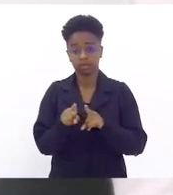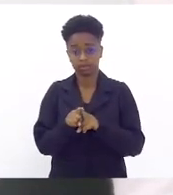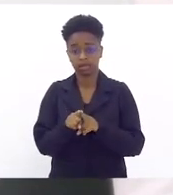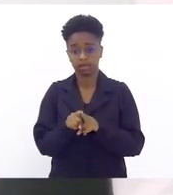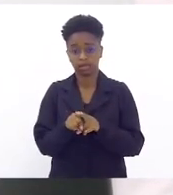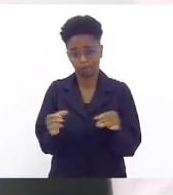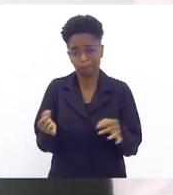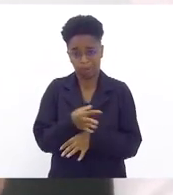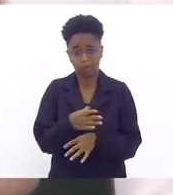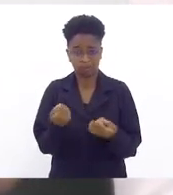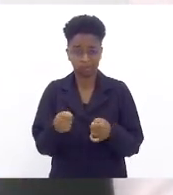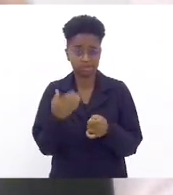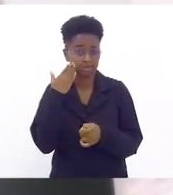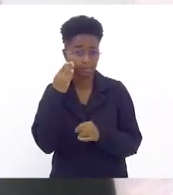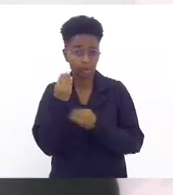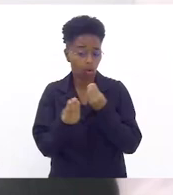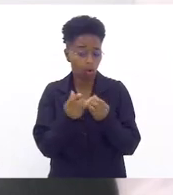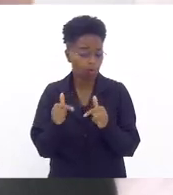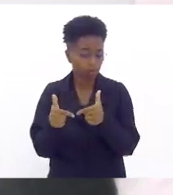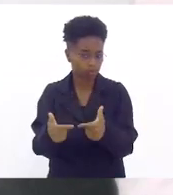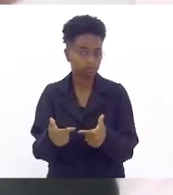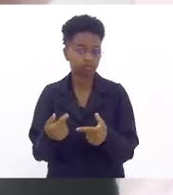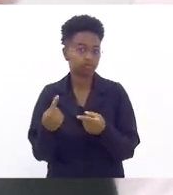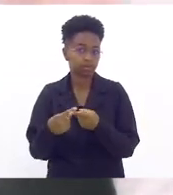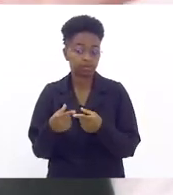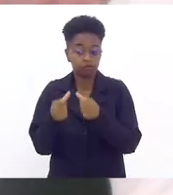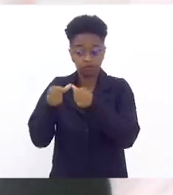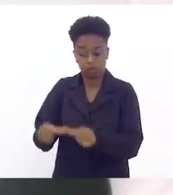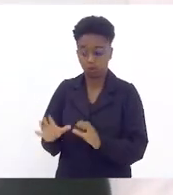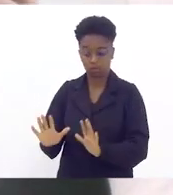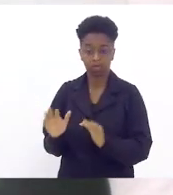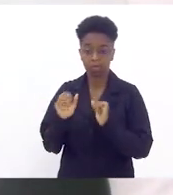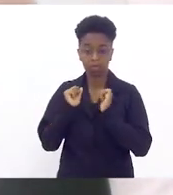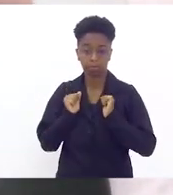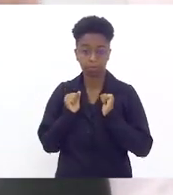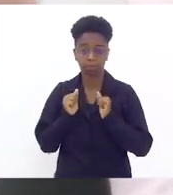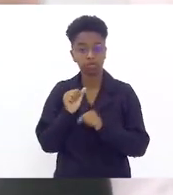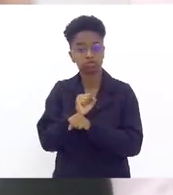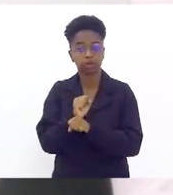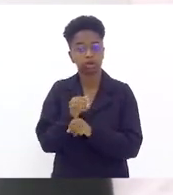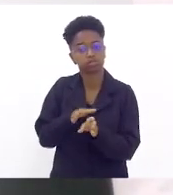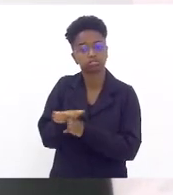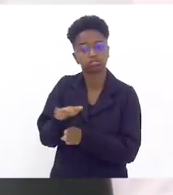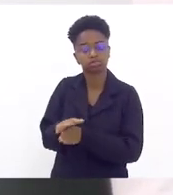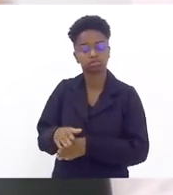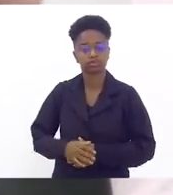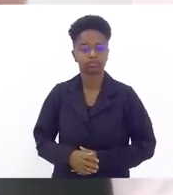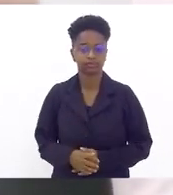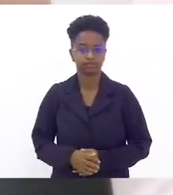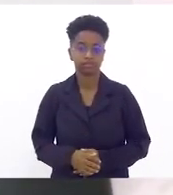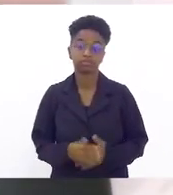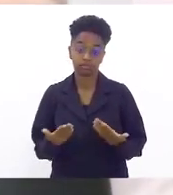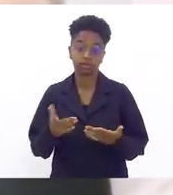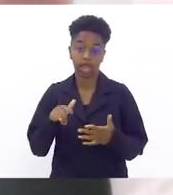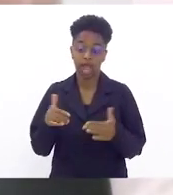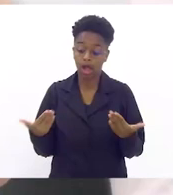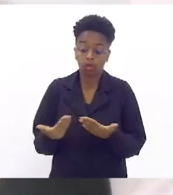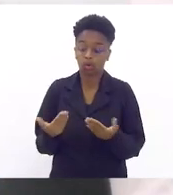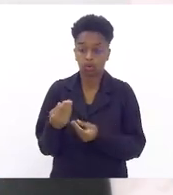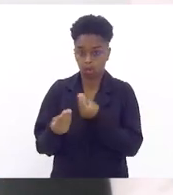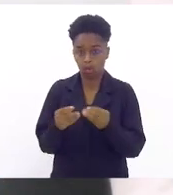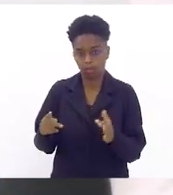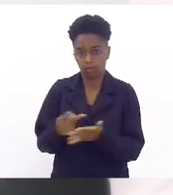Pronto né a gente eles estão lá estão lá parados esperando serem orientados Esse é o cenário de hoje